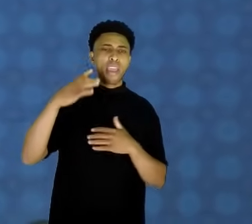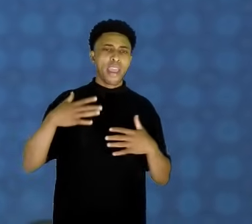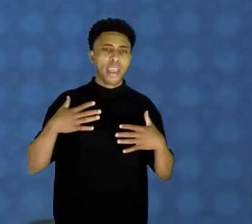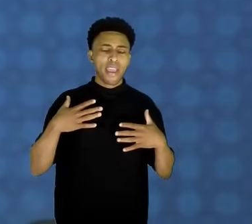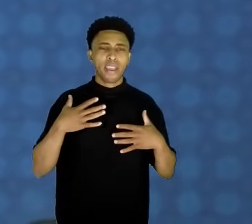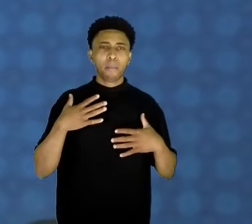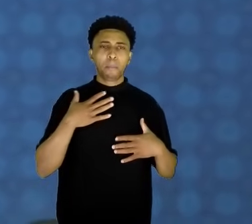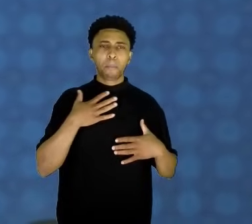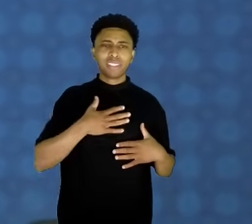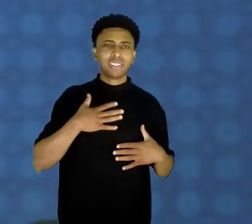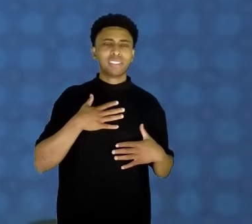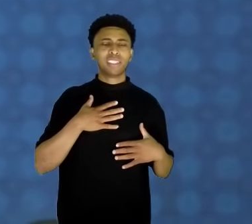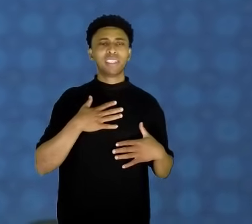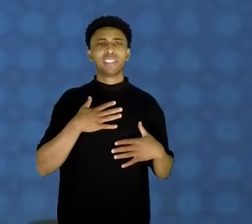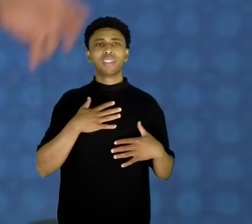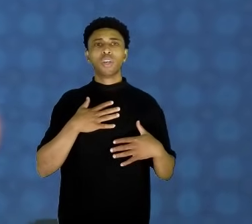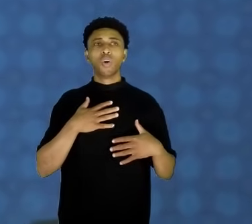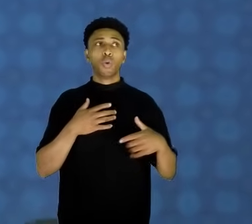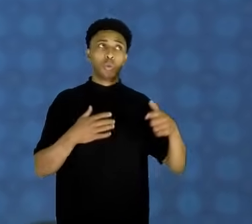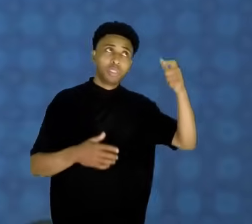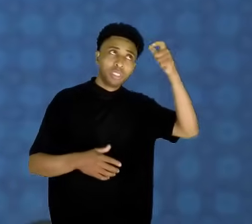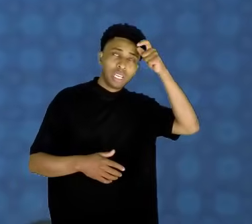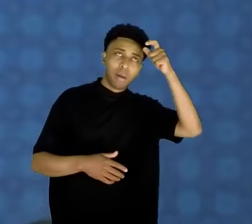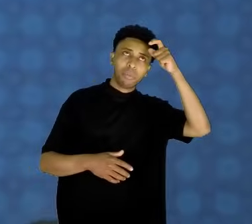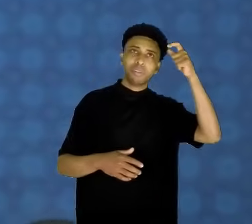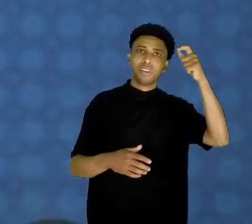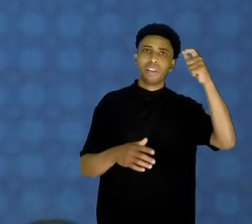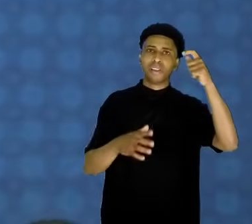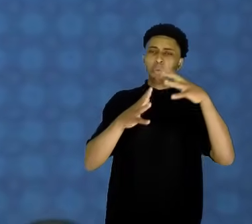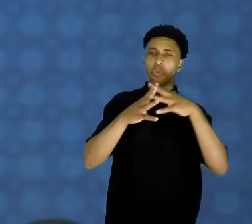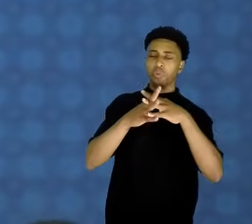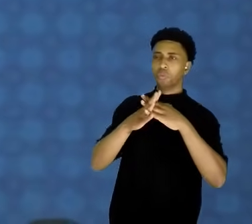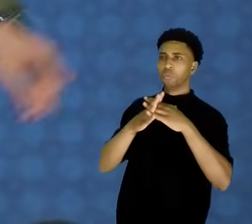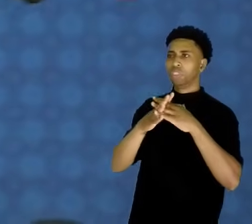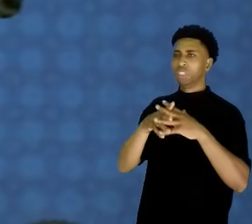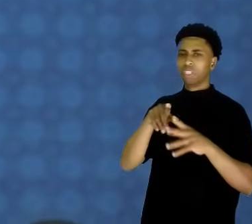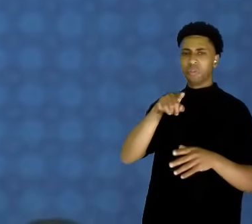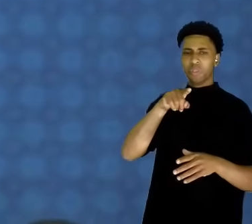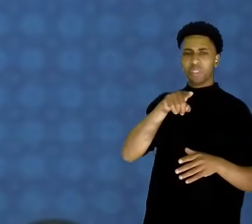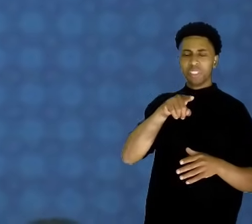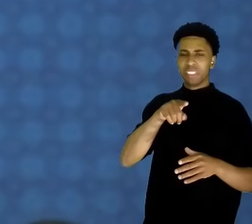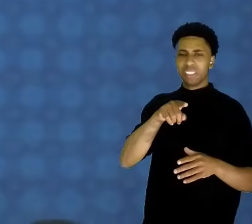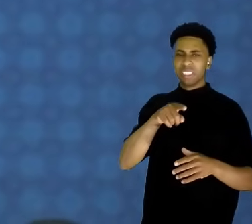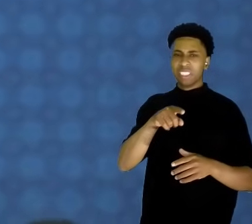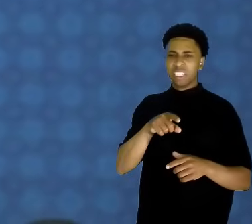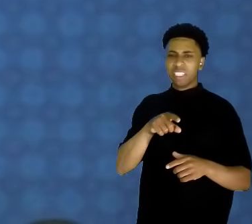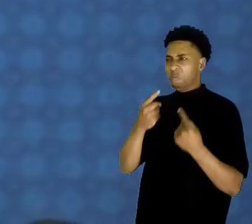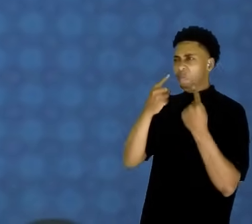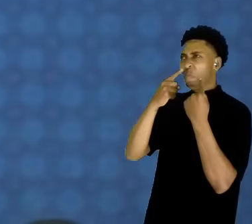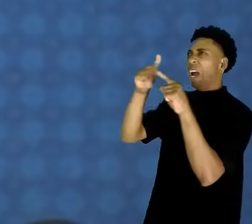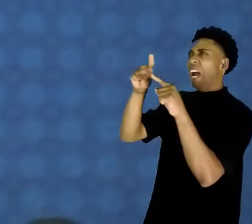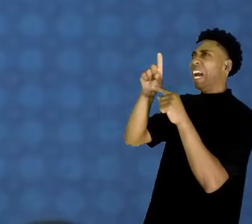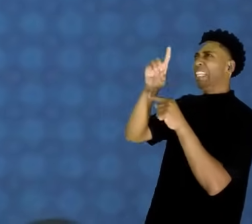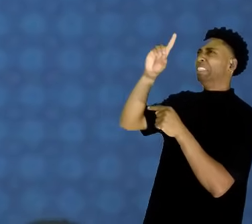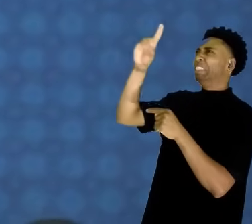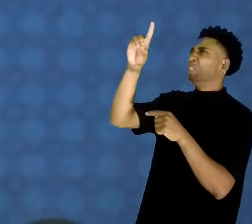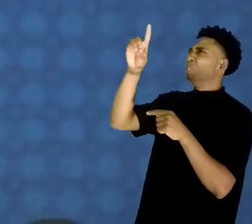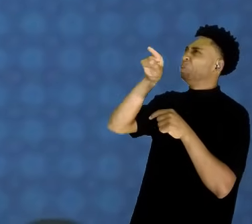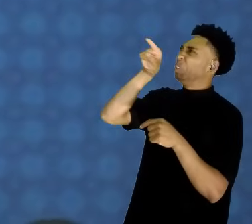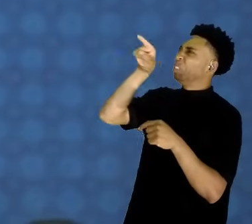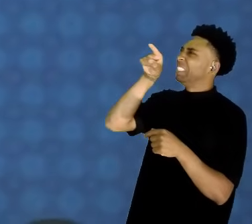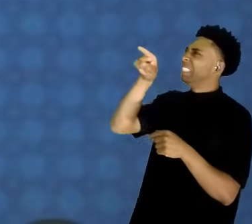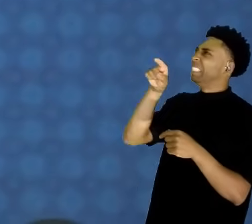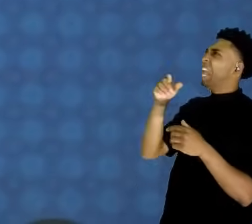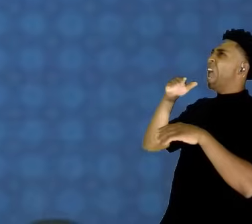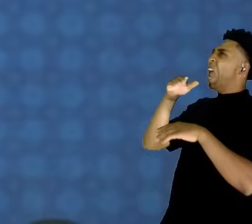te odeia. É isso que o diabo quer que você pense. O diabo quer que você se revolte, o diabo quer que você enfie o dedo na cara de Deus e diga para